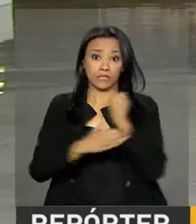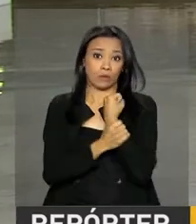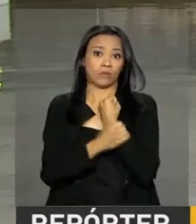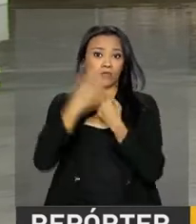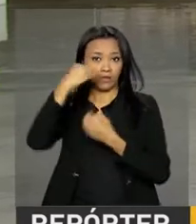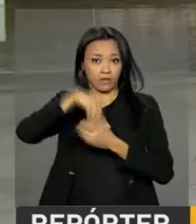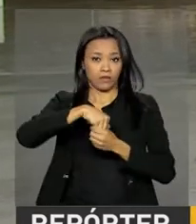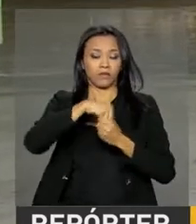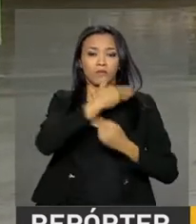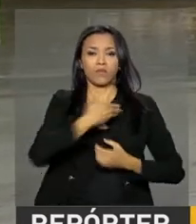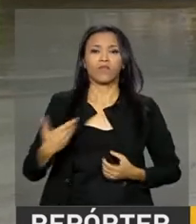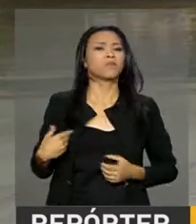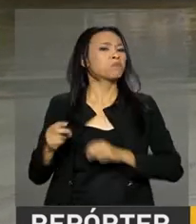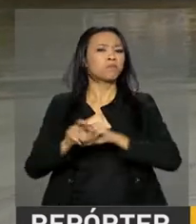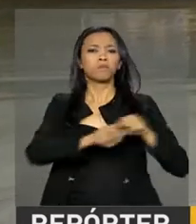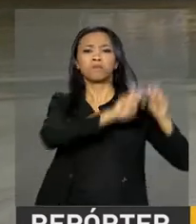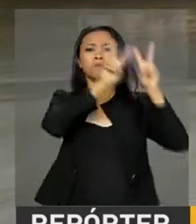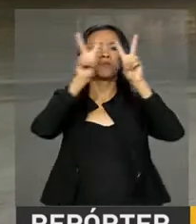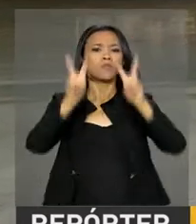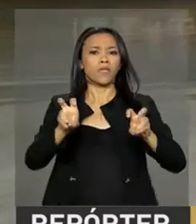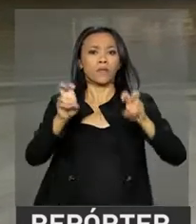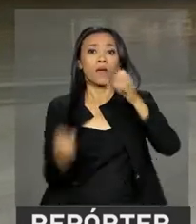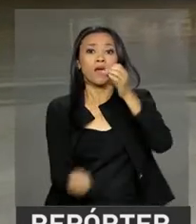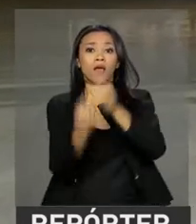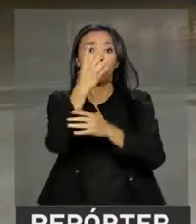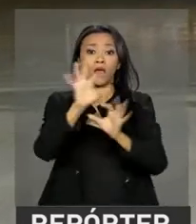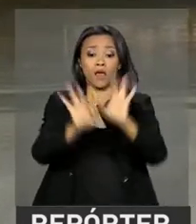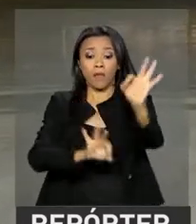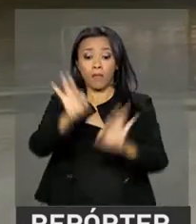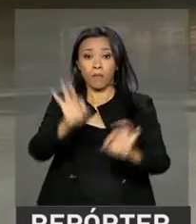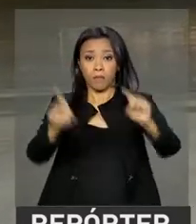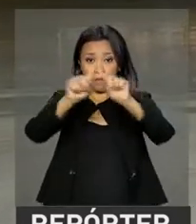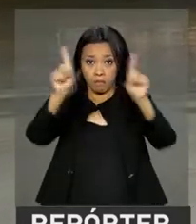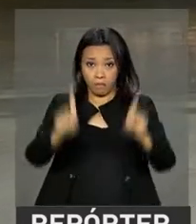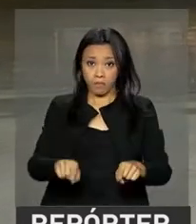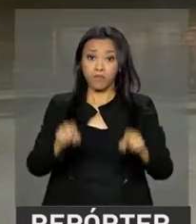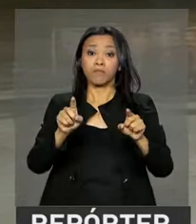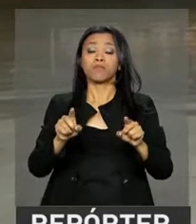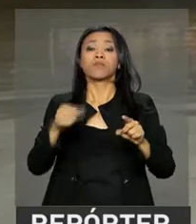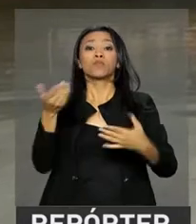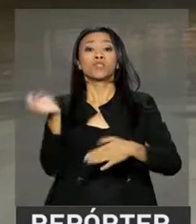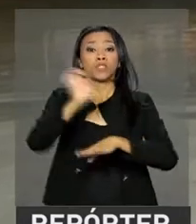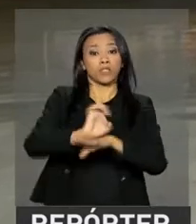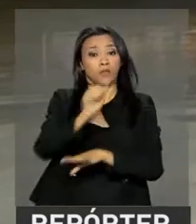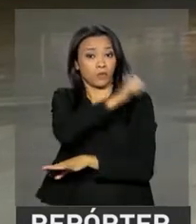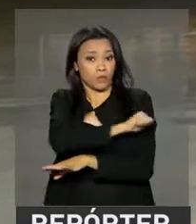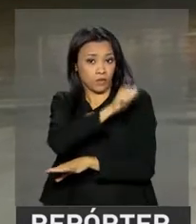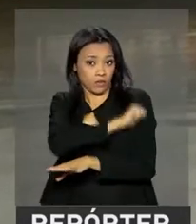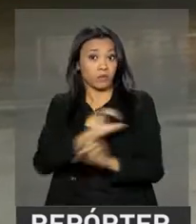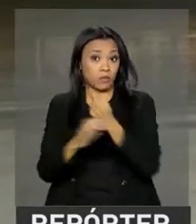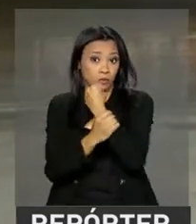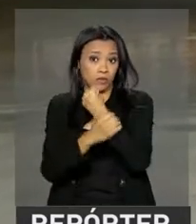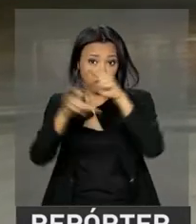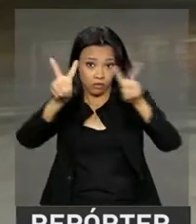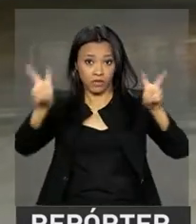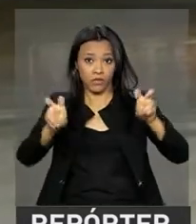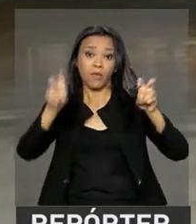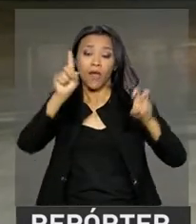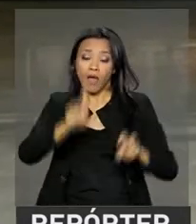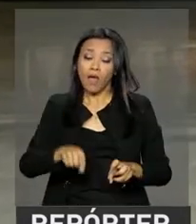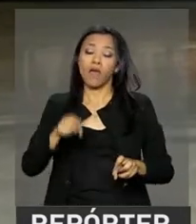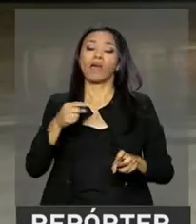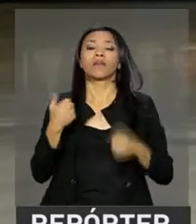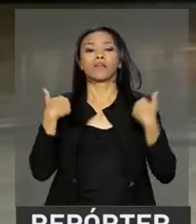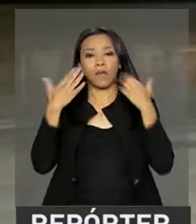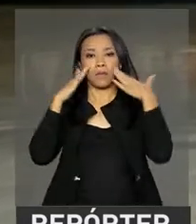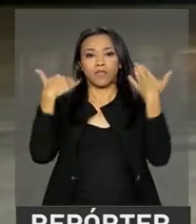como você diz é a elaboração de um plano de segurança para o rio de janeiro quem fez essa afirmação adiantou essa pauta foi ministro da defesa